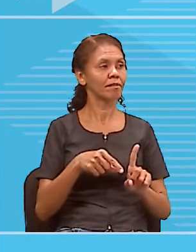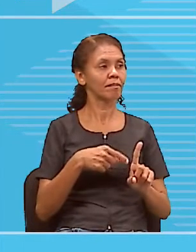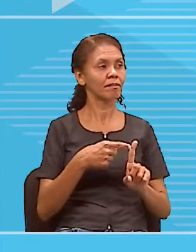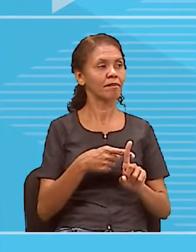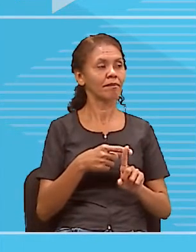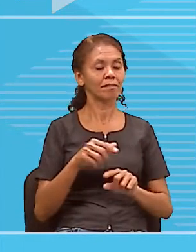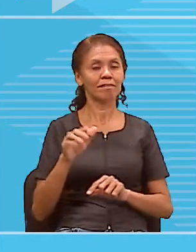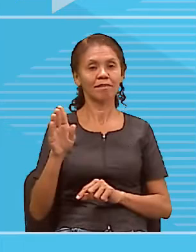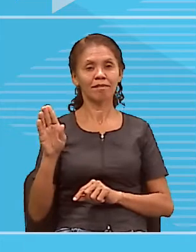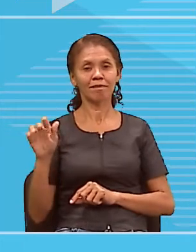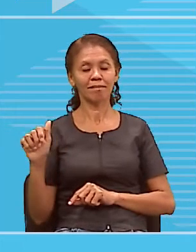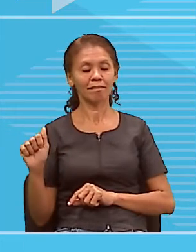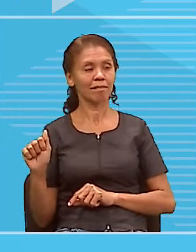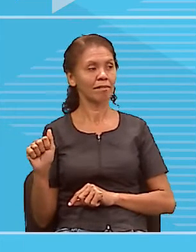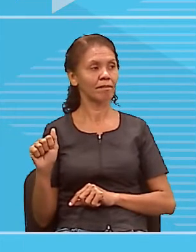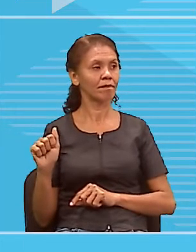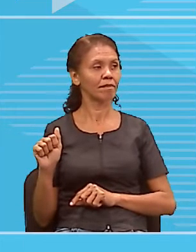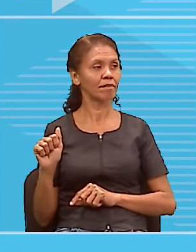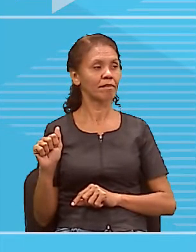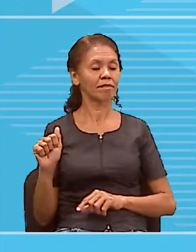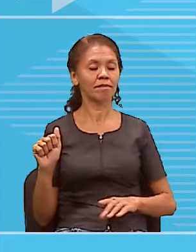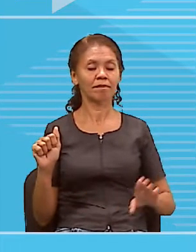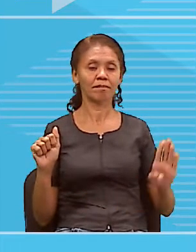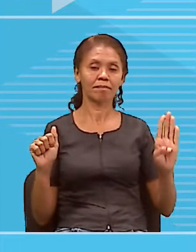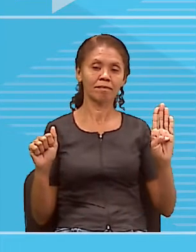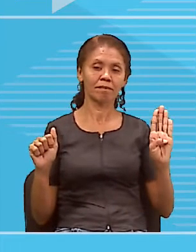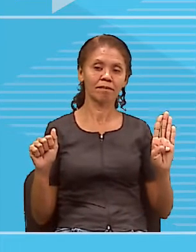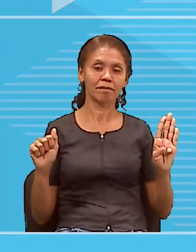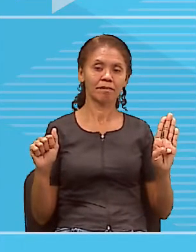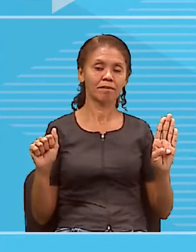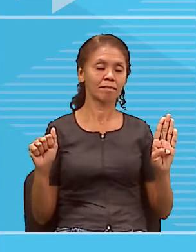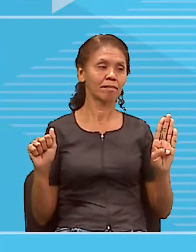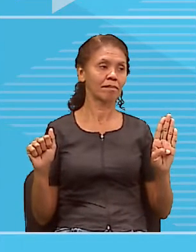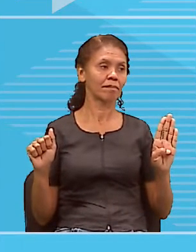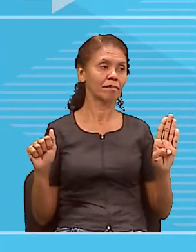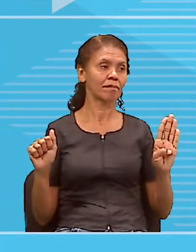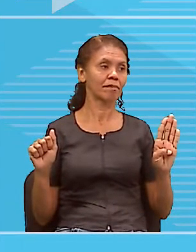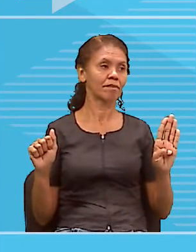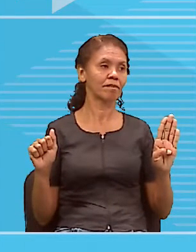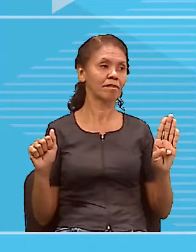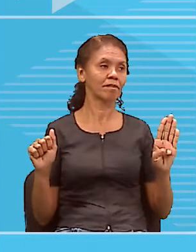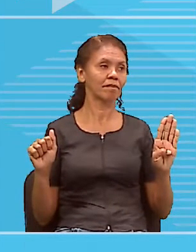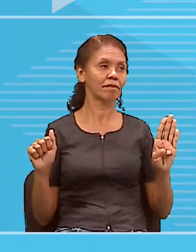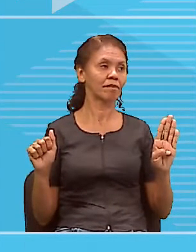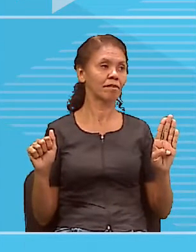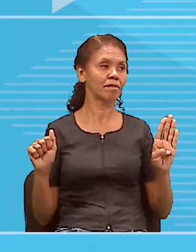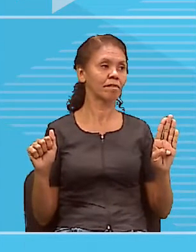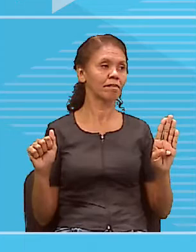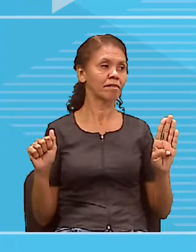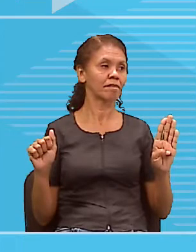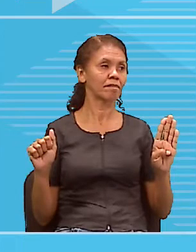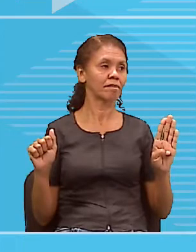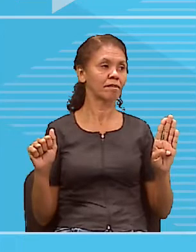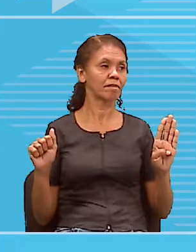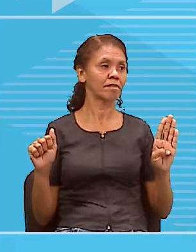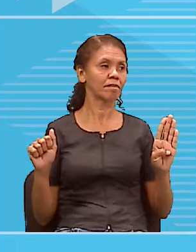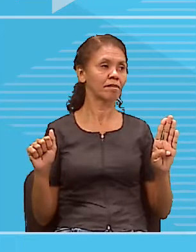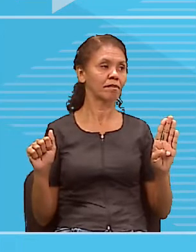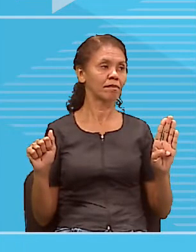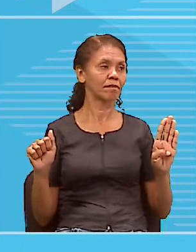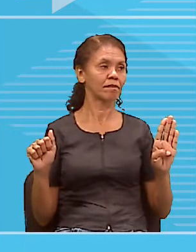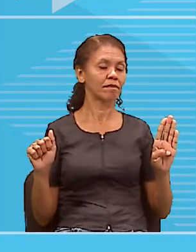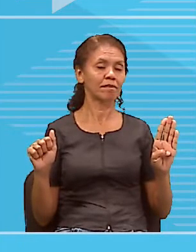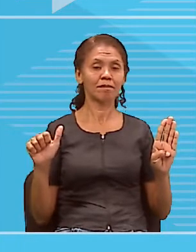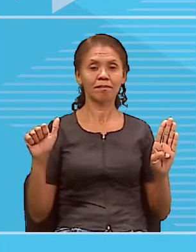de a né a amplitude de a e a amplitude de B então aqui eu terei a amplitude da